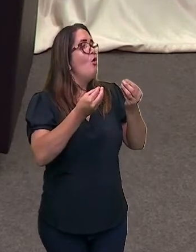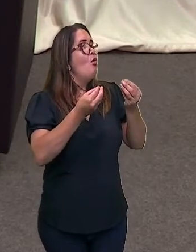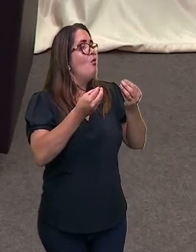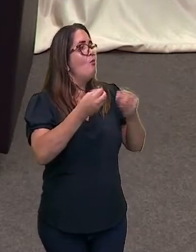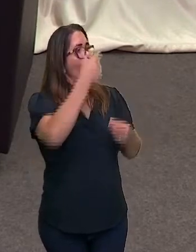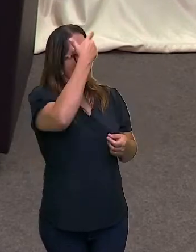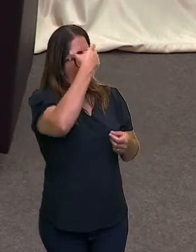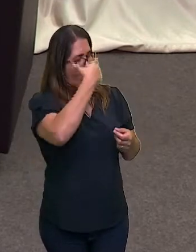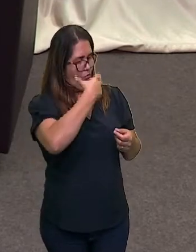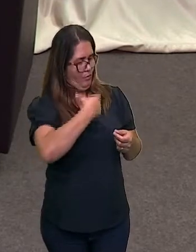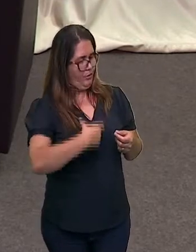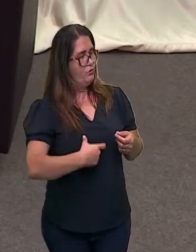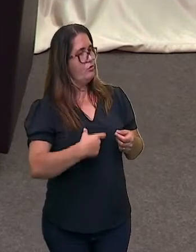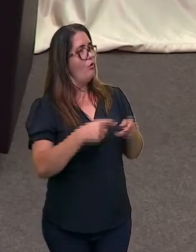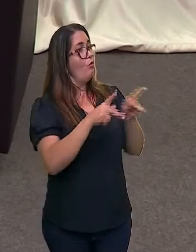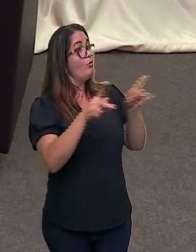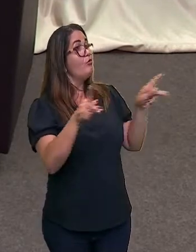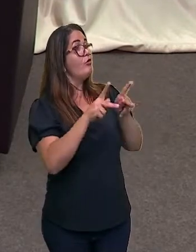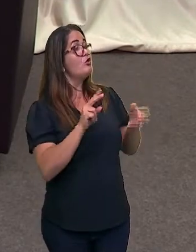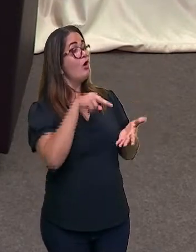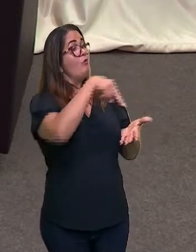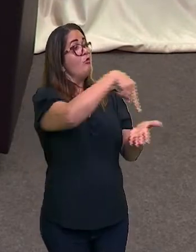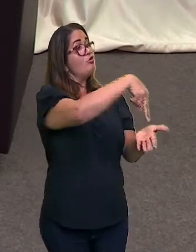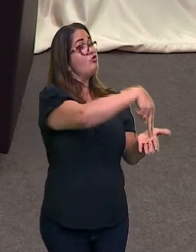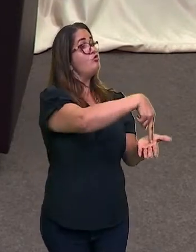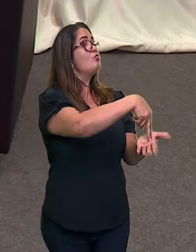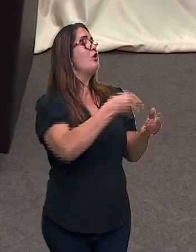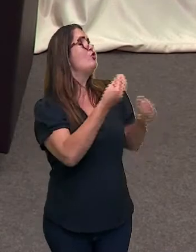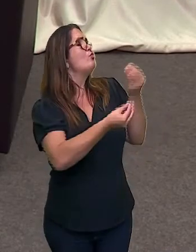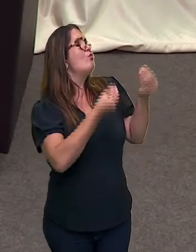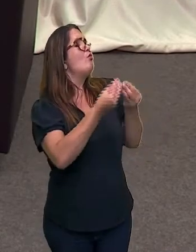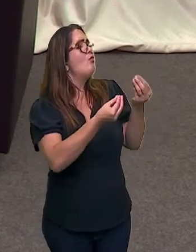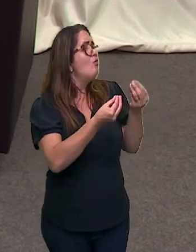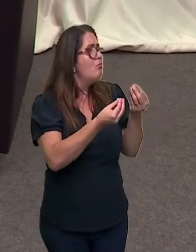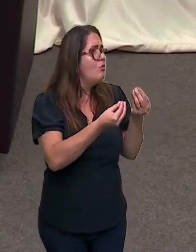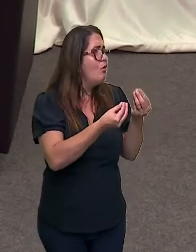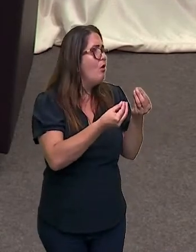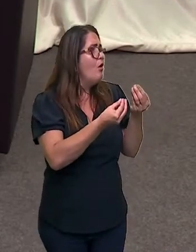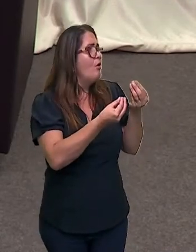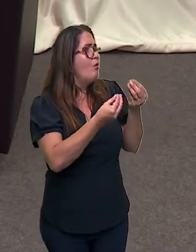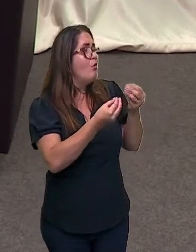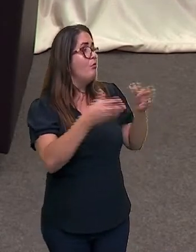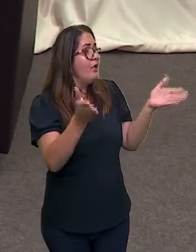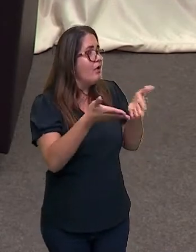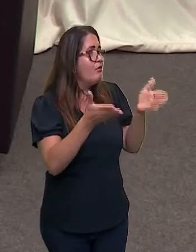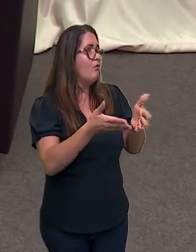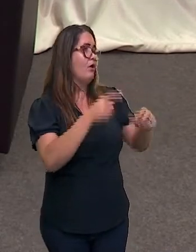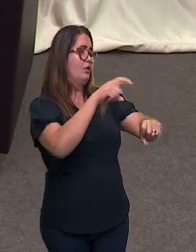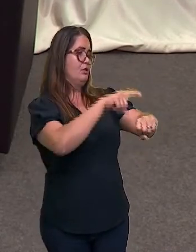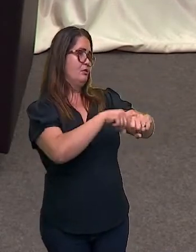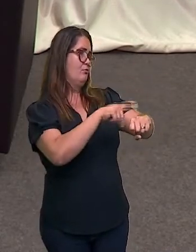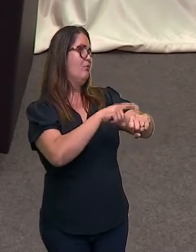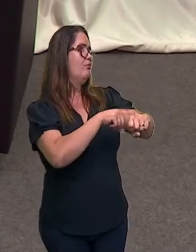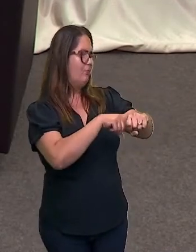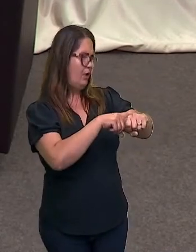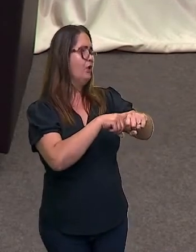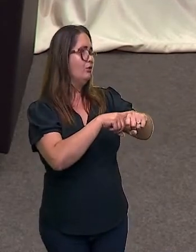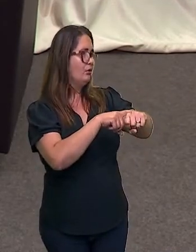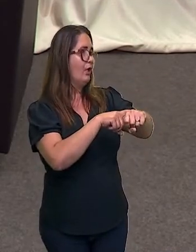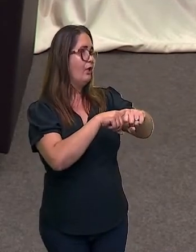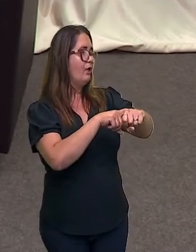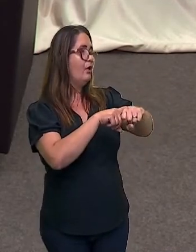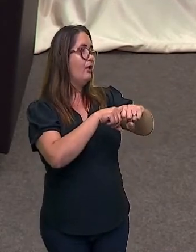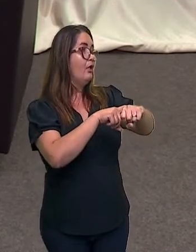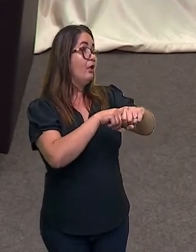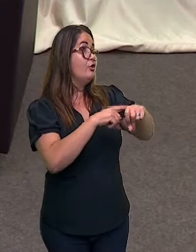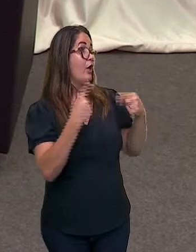sua área diante desse tempo e desse desafio? Porque você falou, né, como que você enfrentou o desafio do ensino